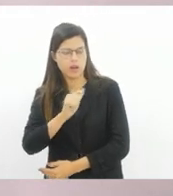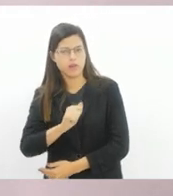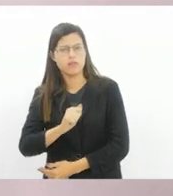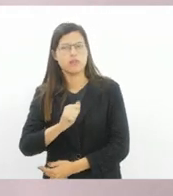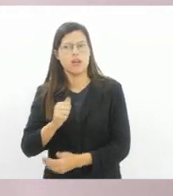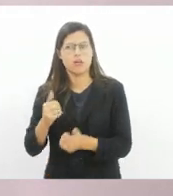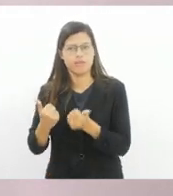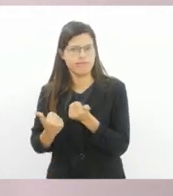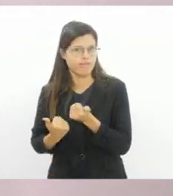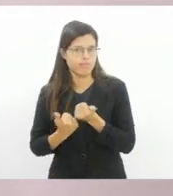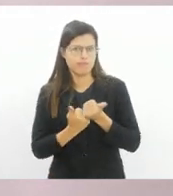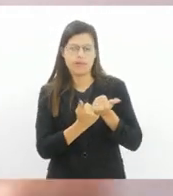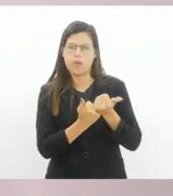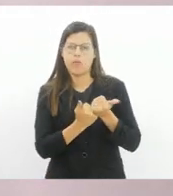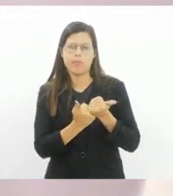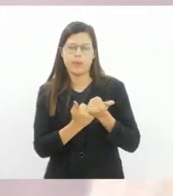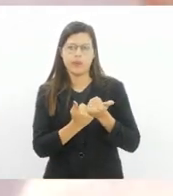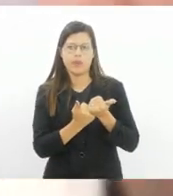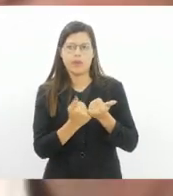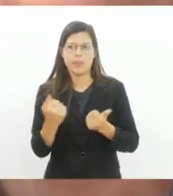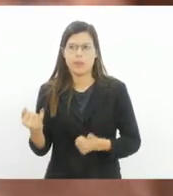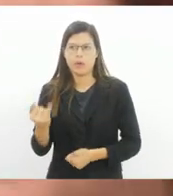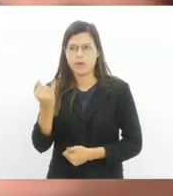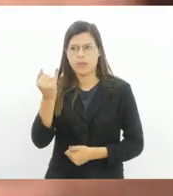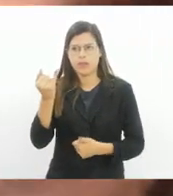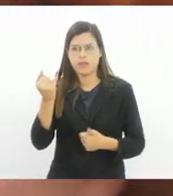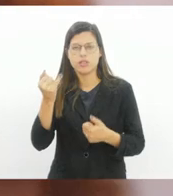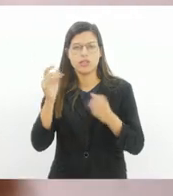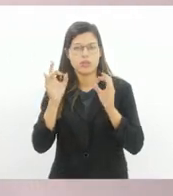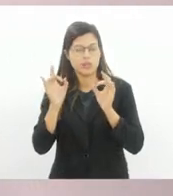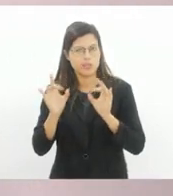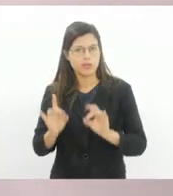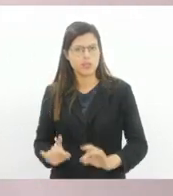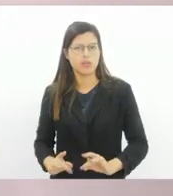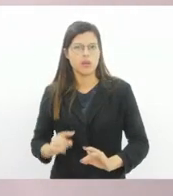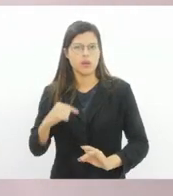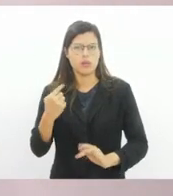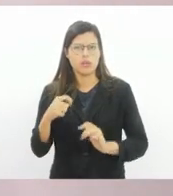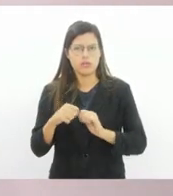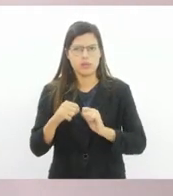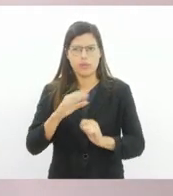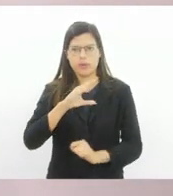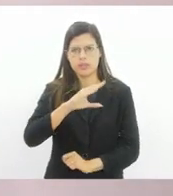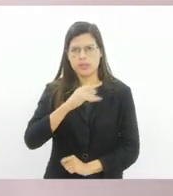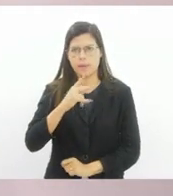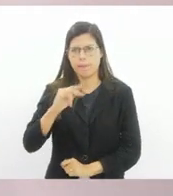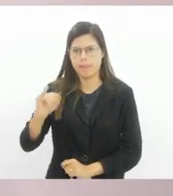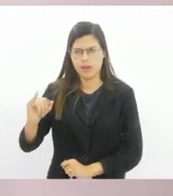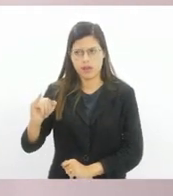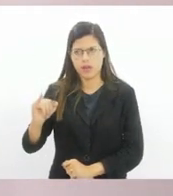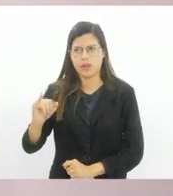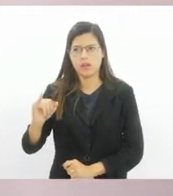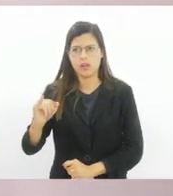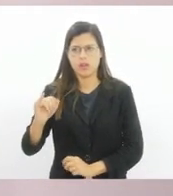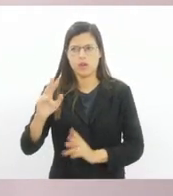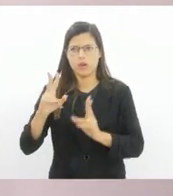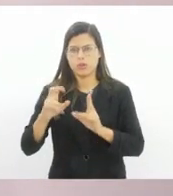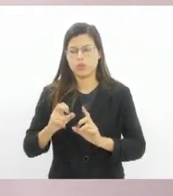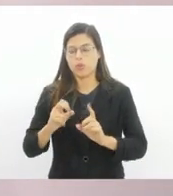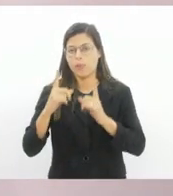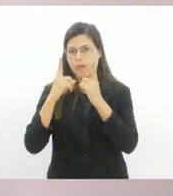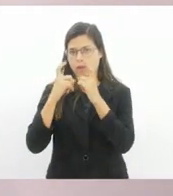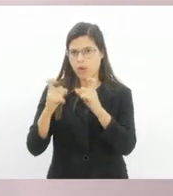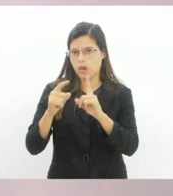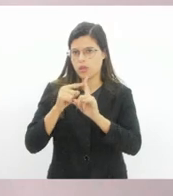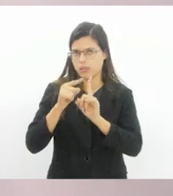aí importante, em especial quando nós realizamos a CPI da violência obstétrica no